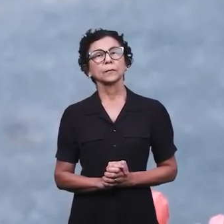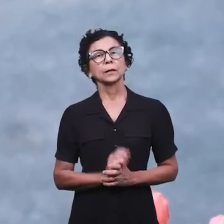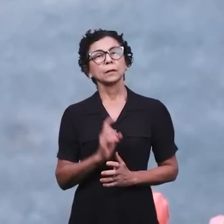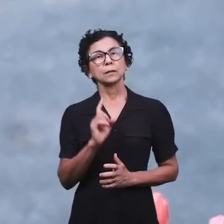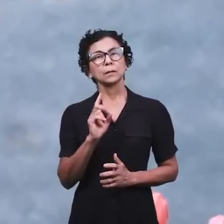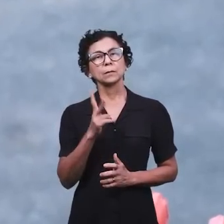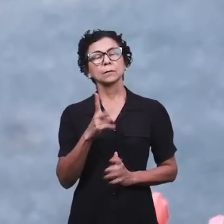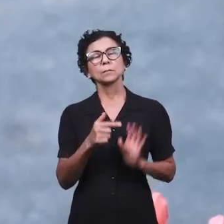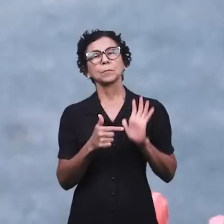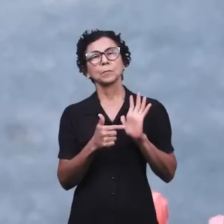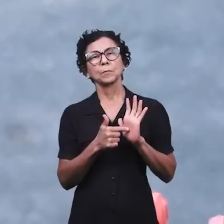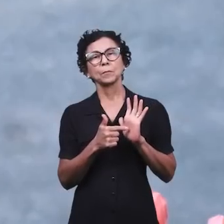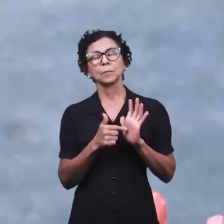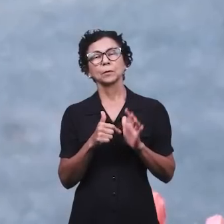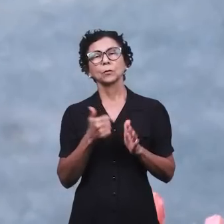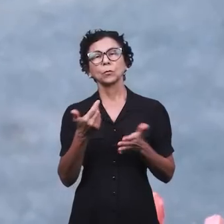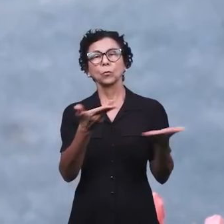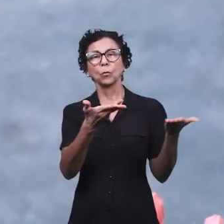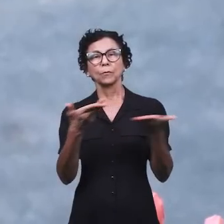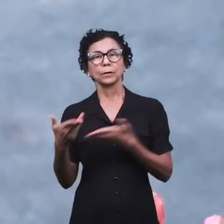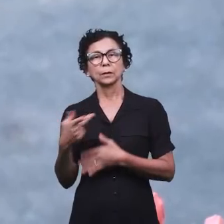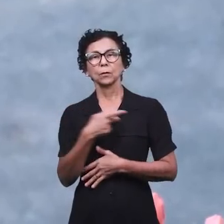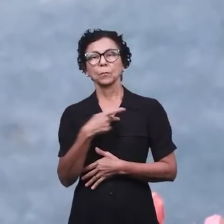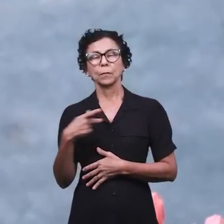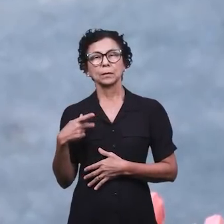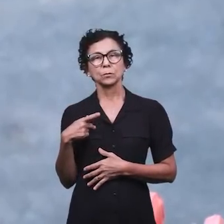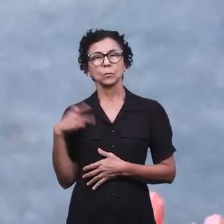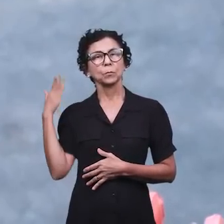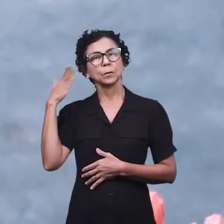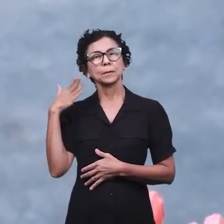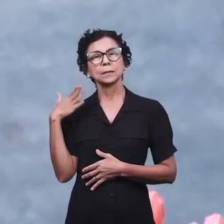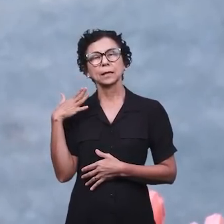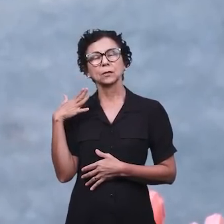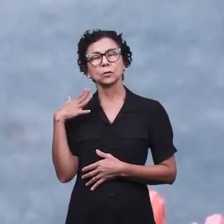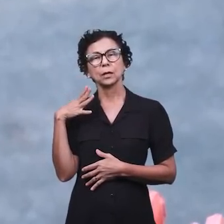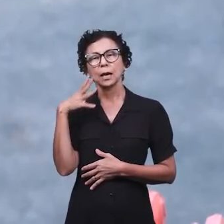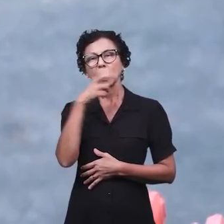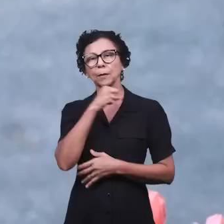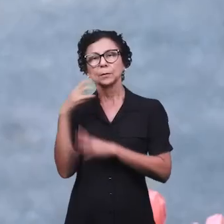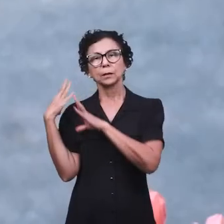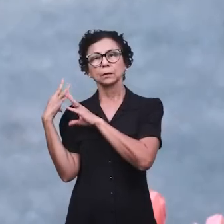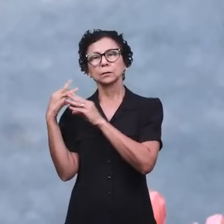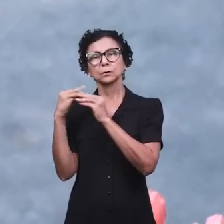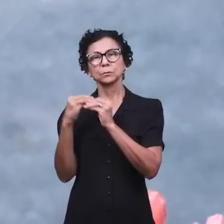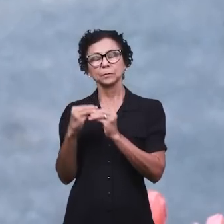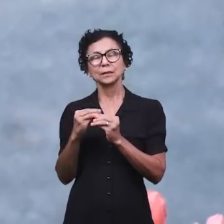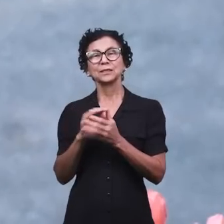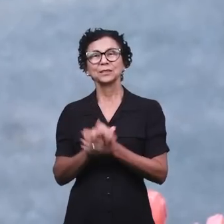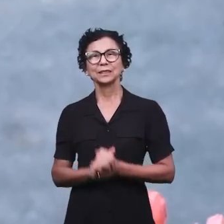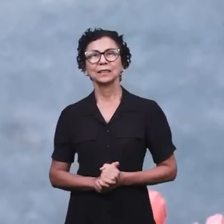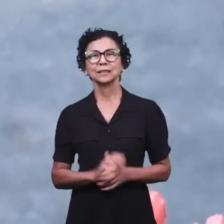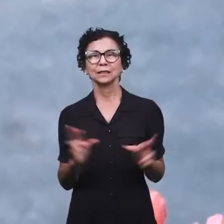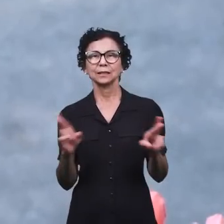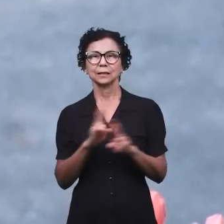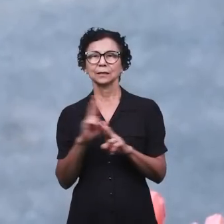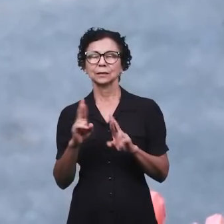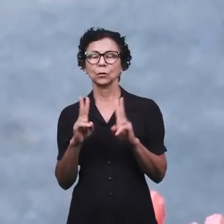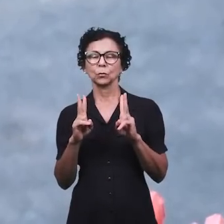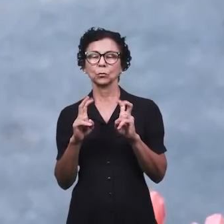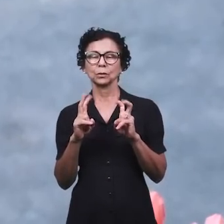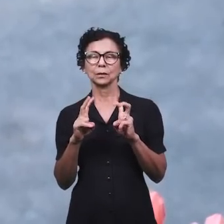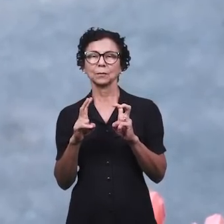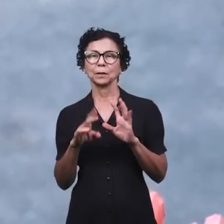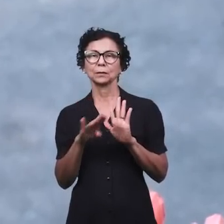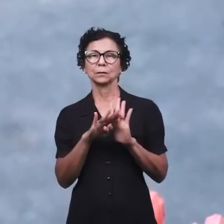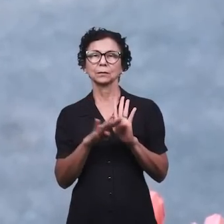um pastor, né? Um pastor grava uma mensagem curta, rápida, fazendo uma aplicação daquilo que foi trazido no programa para cada um de nós.